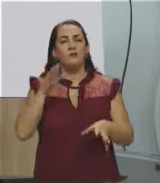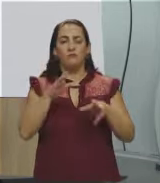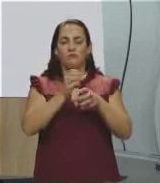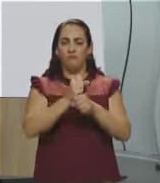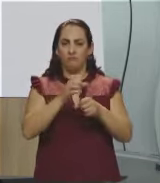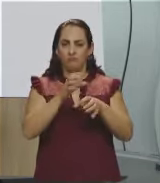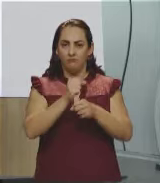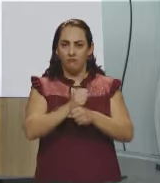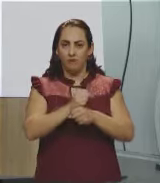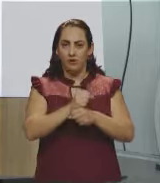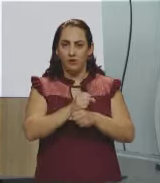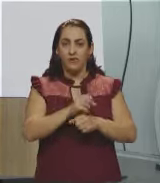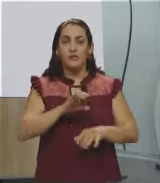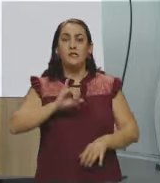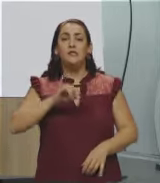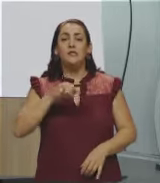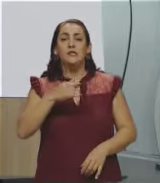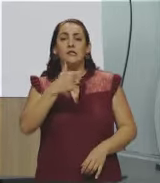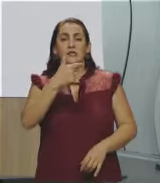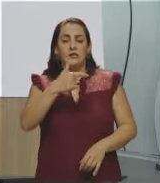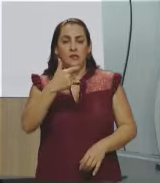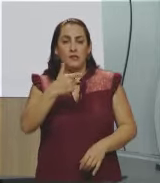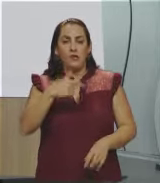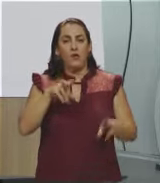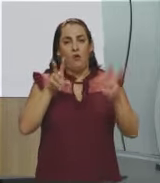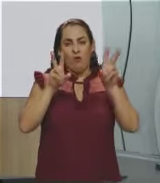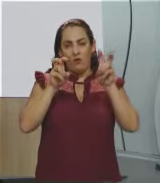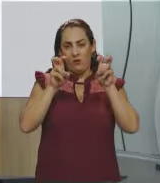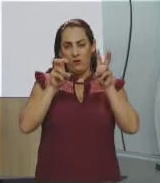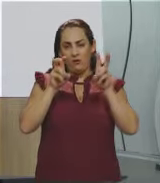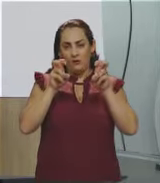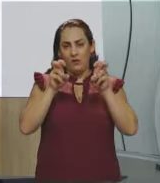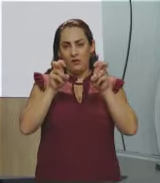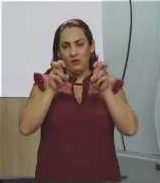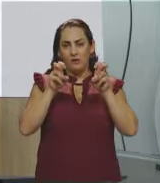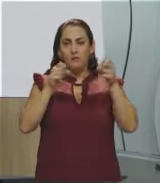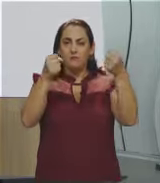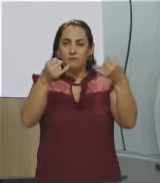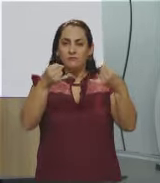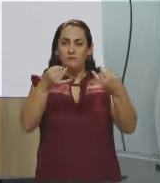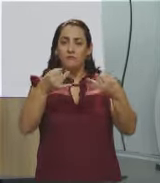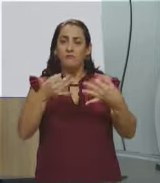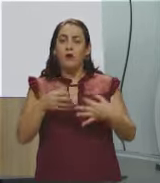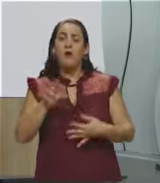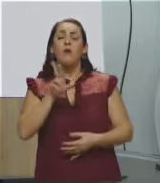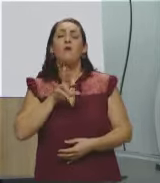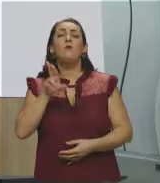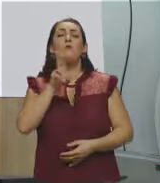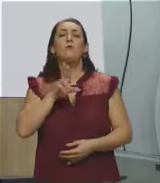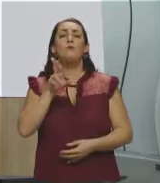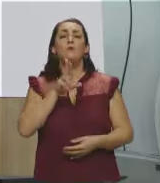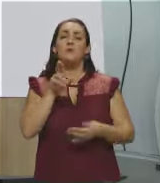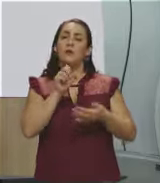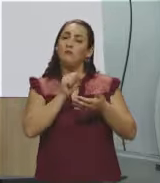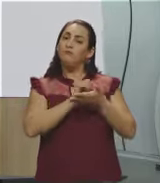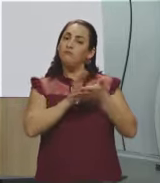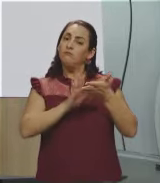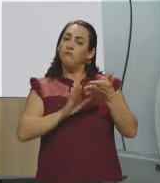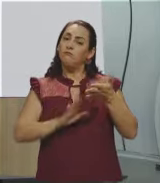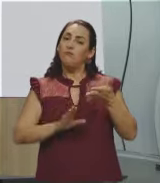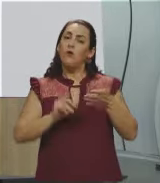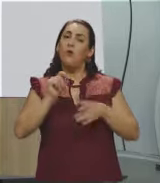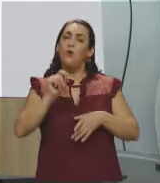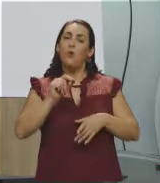da segunda lei de Ohm exclusivamente, ela é mais aplicada em exercícios de análise